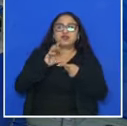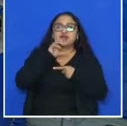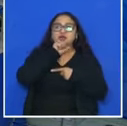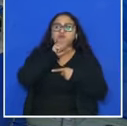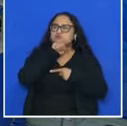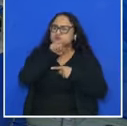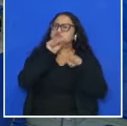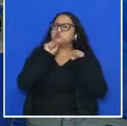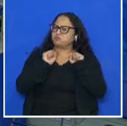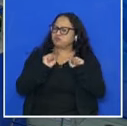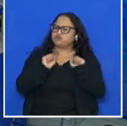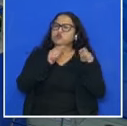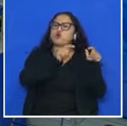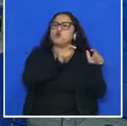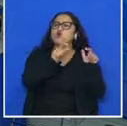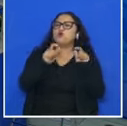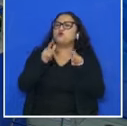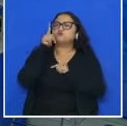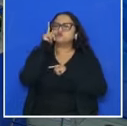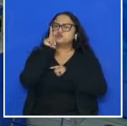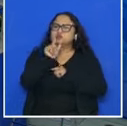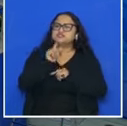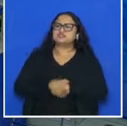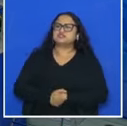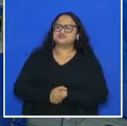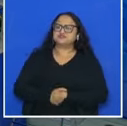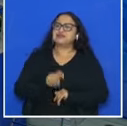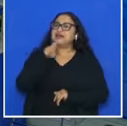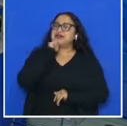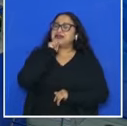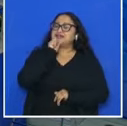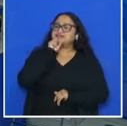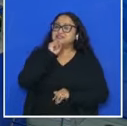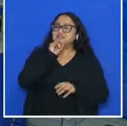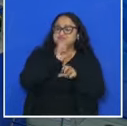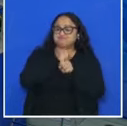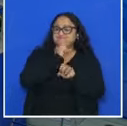você já poderá saber de onde são as apostas vencedoras e ainda se o prêmio está acumulado.